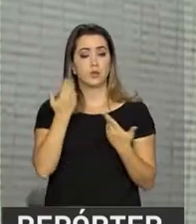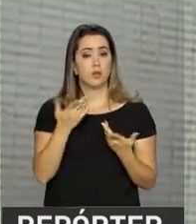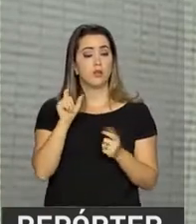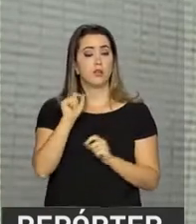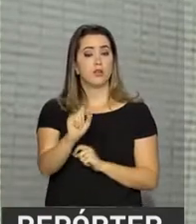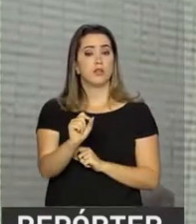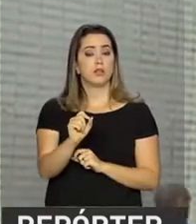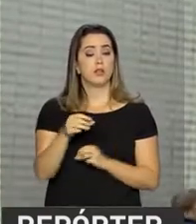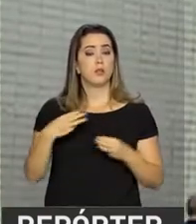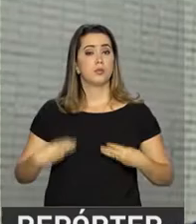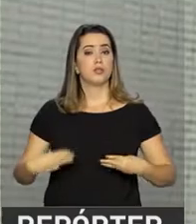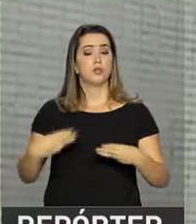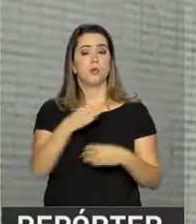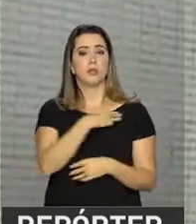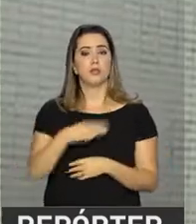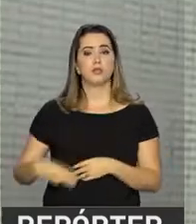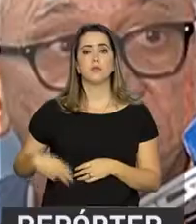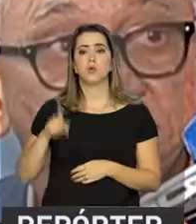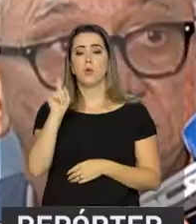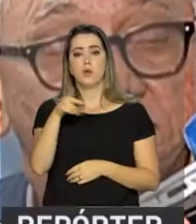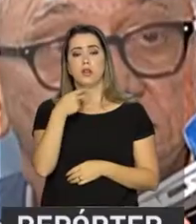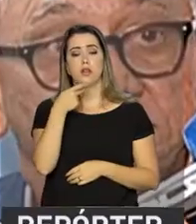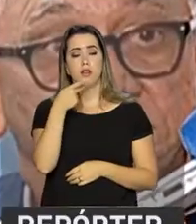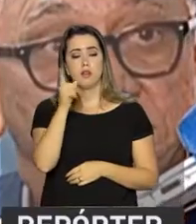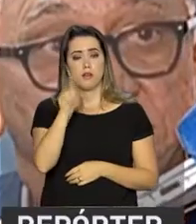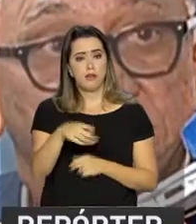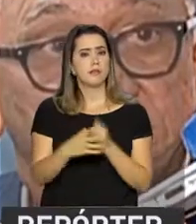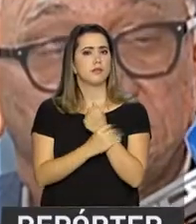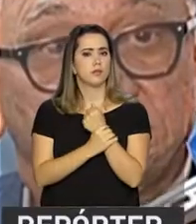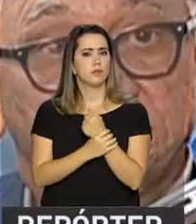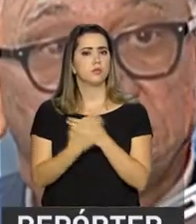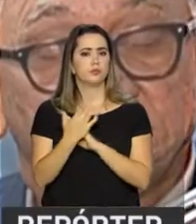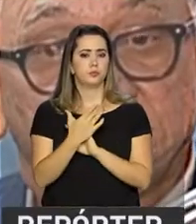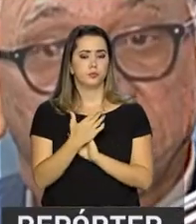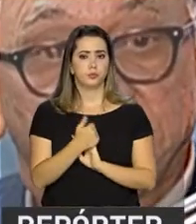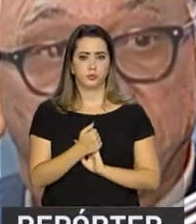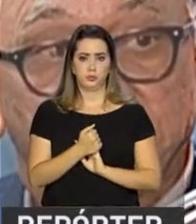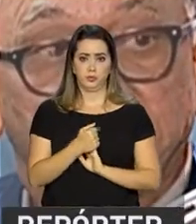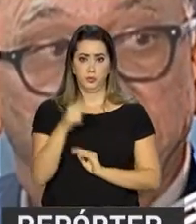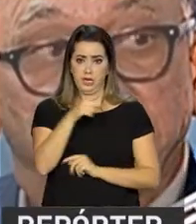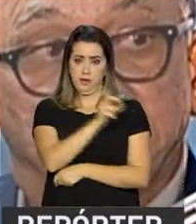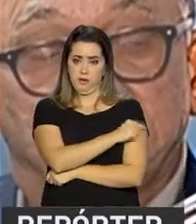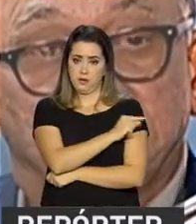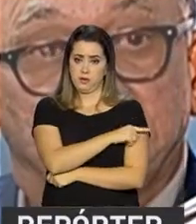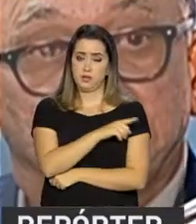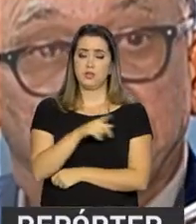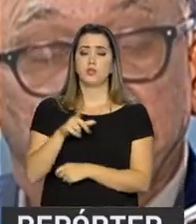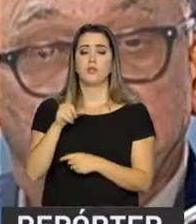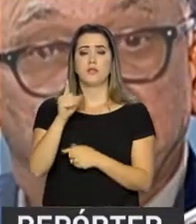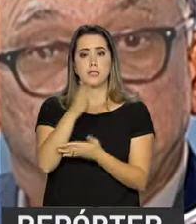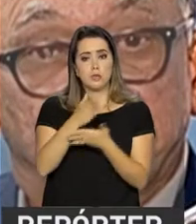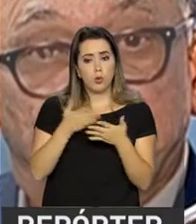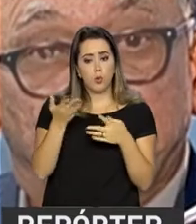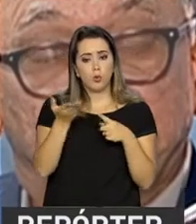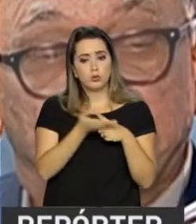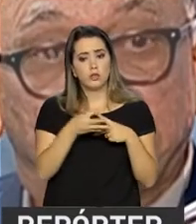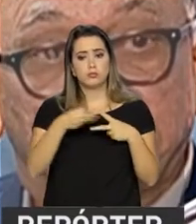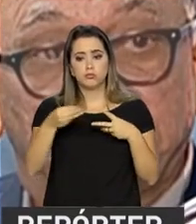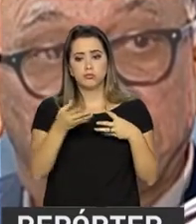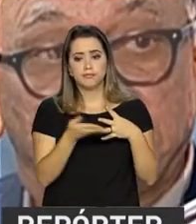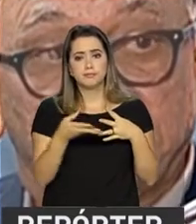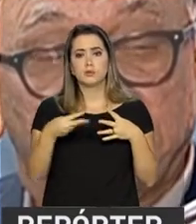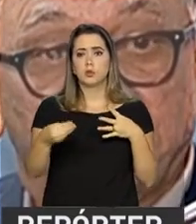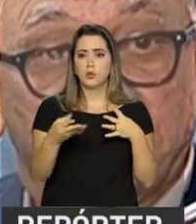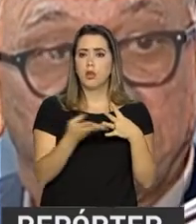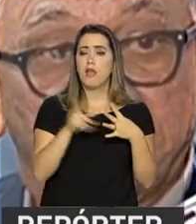segundo o ministro é segura adoro funcionava tenha eficácia e deve portanto ser